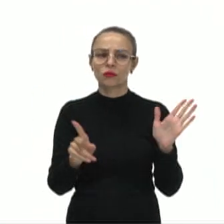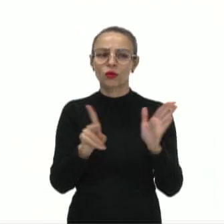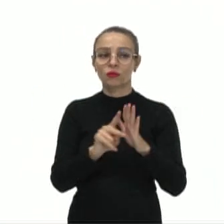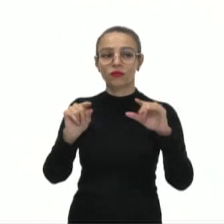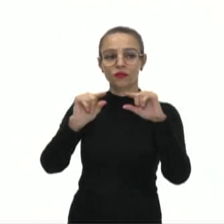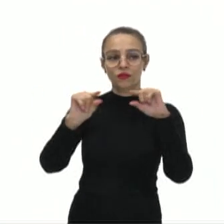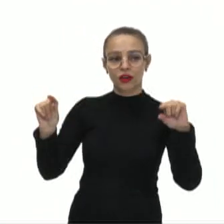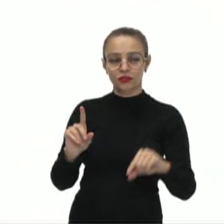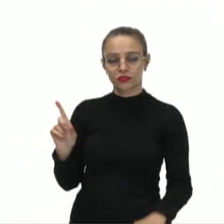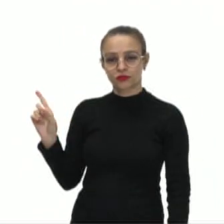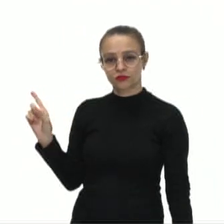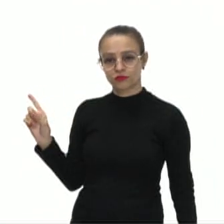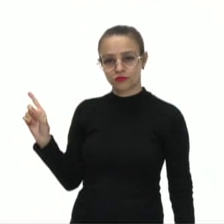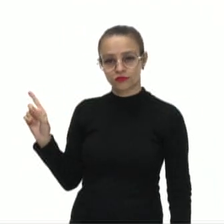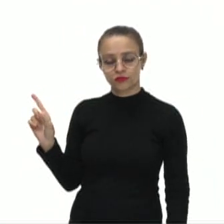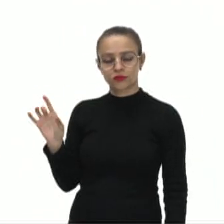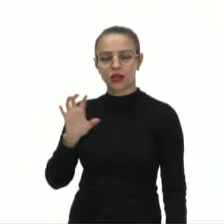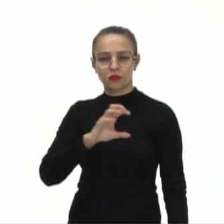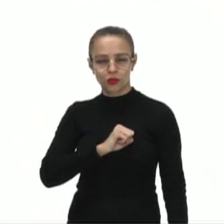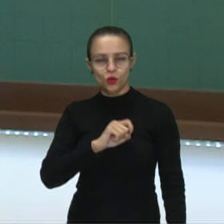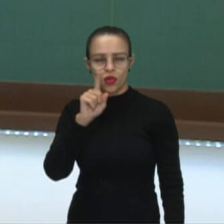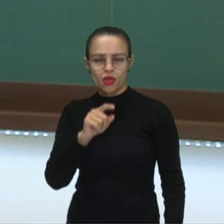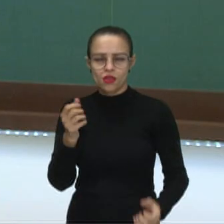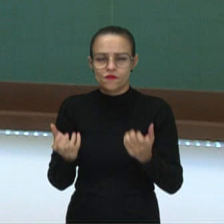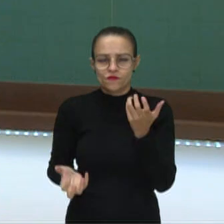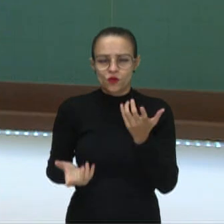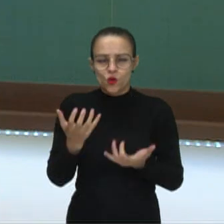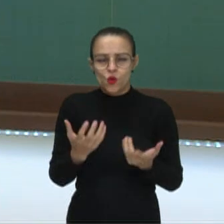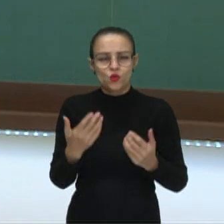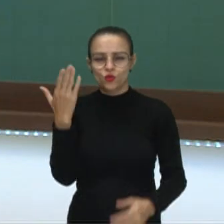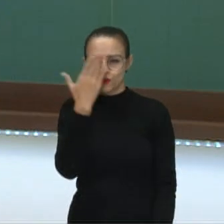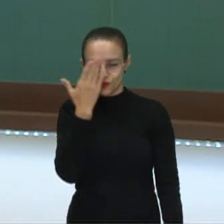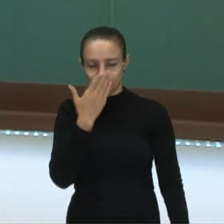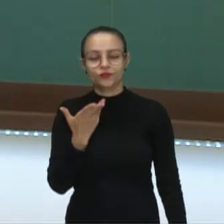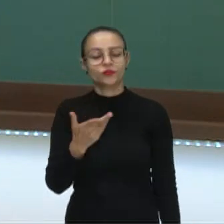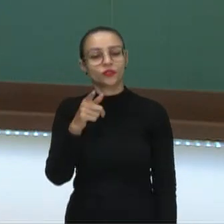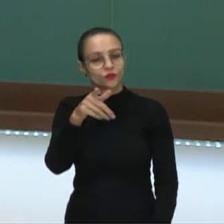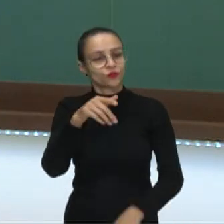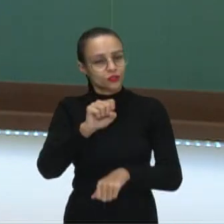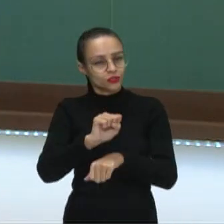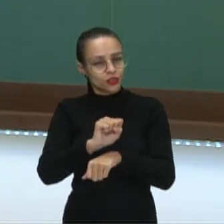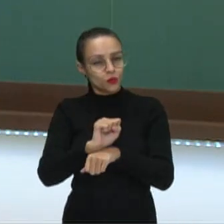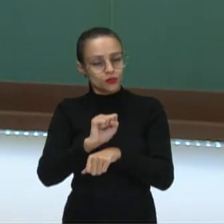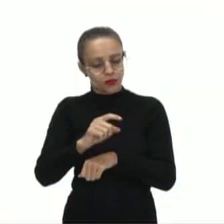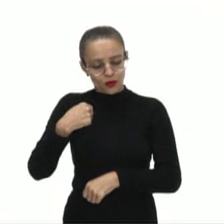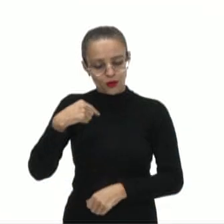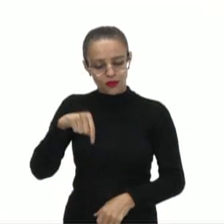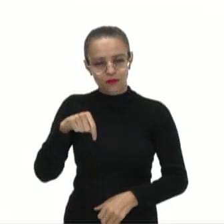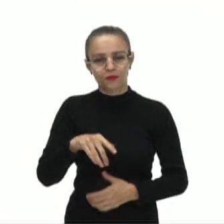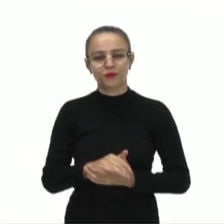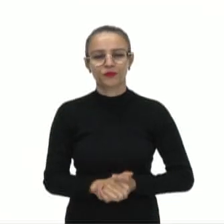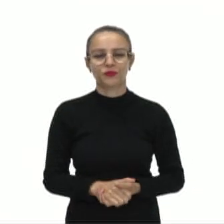verso. Amor é um fogo que arde sem se ver. Faz aí que eu te aguardo daqui.